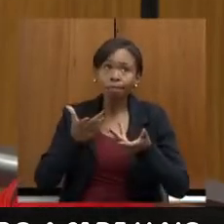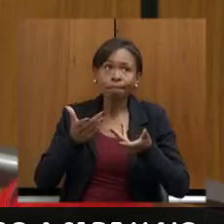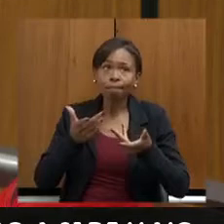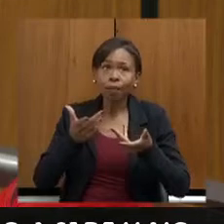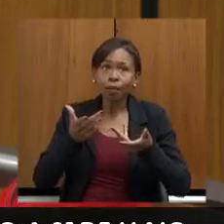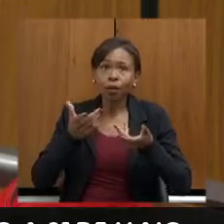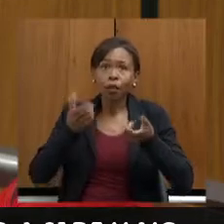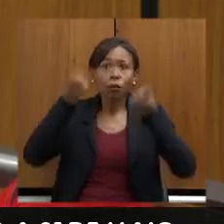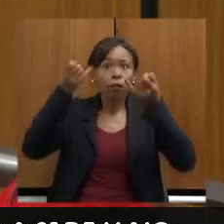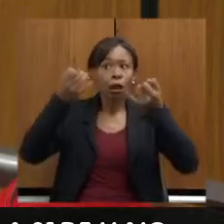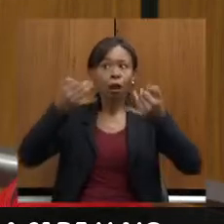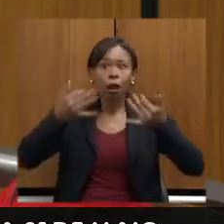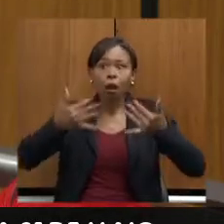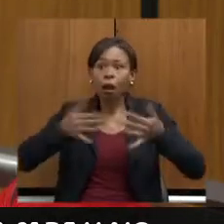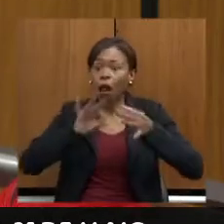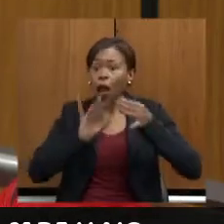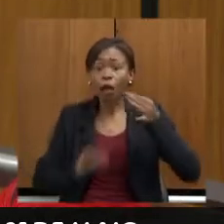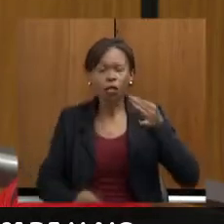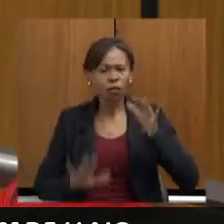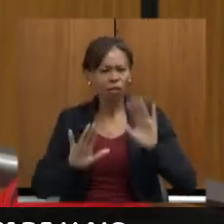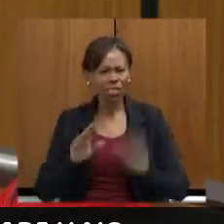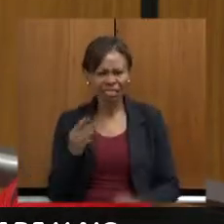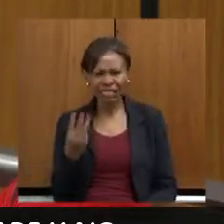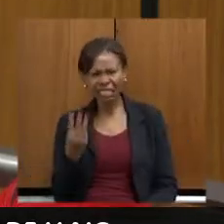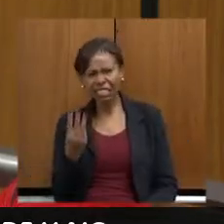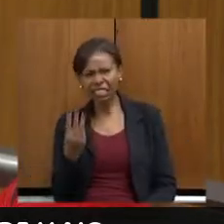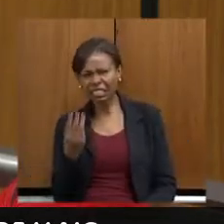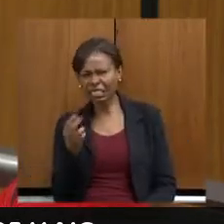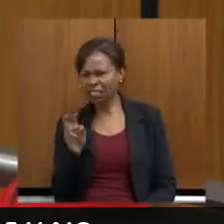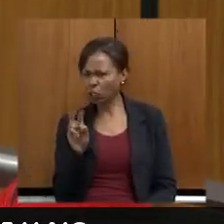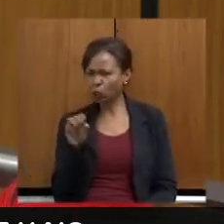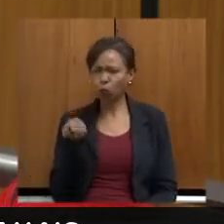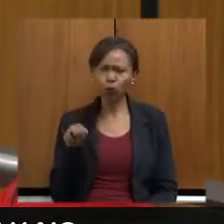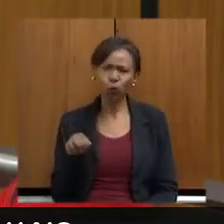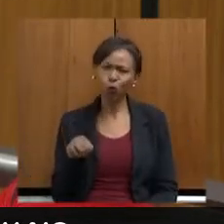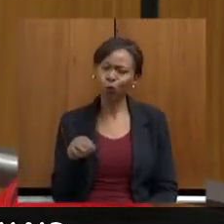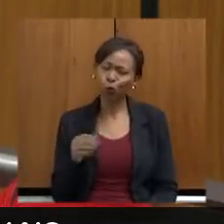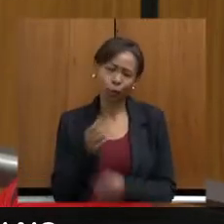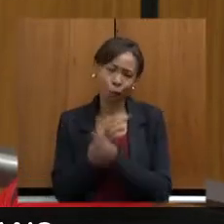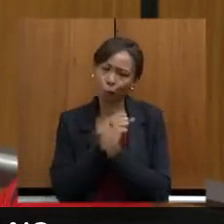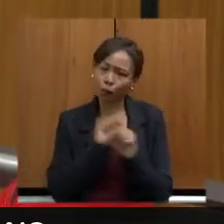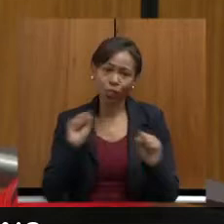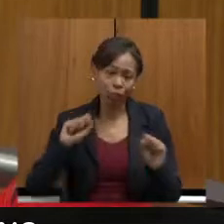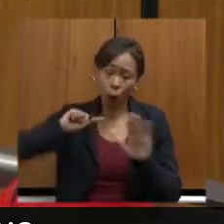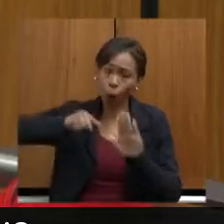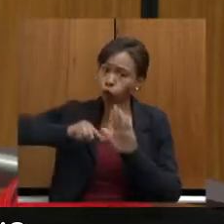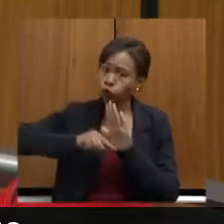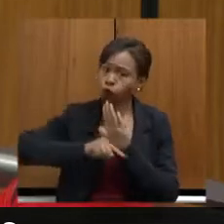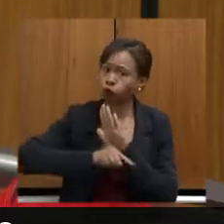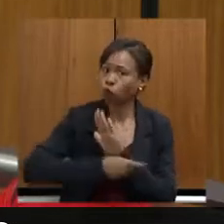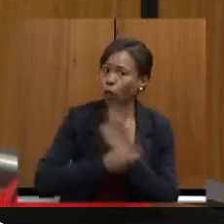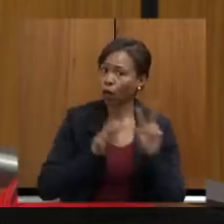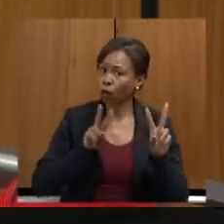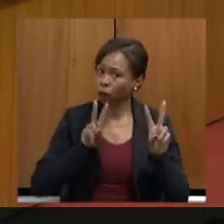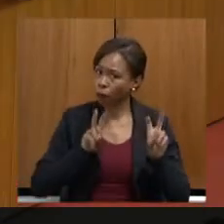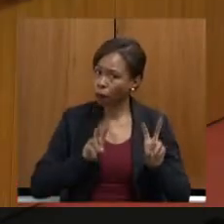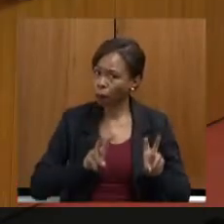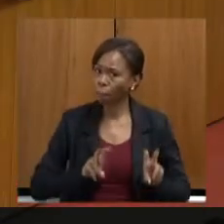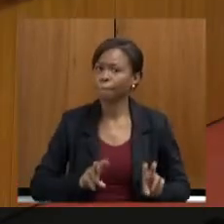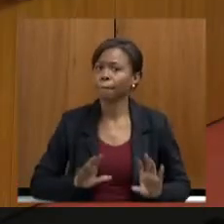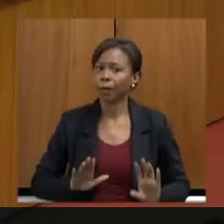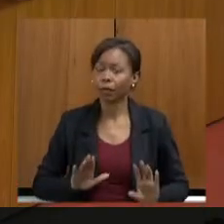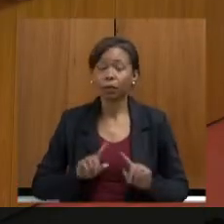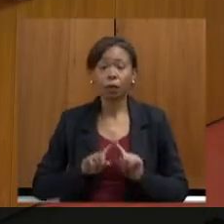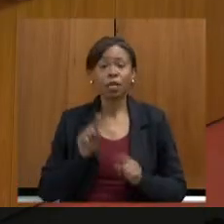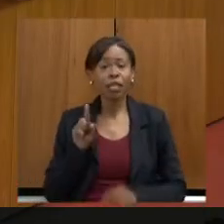minutos Presidente já tá sendo cortesia aí com certeza eu trapaceio tempo é aprofundar em todas as discussões então no caso